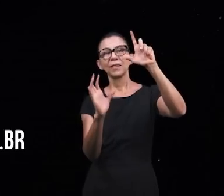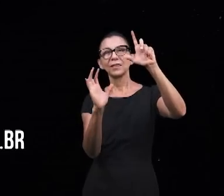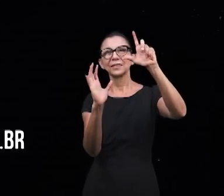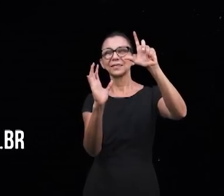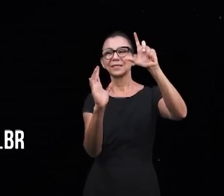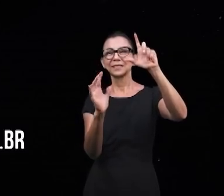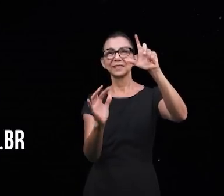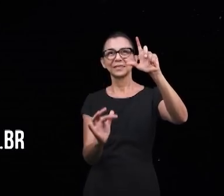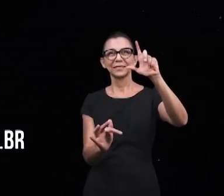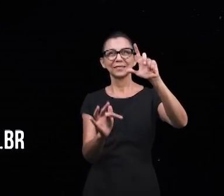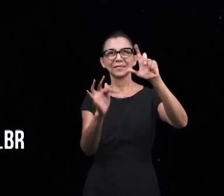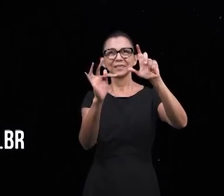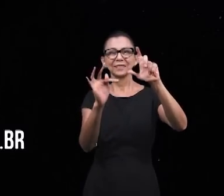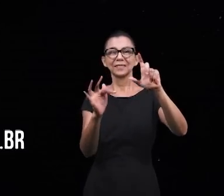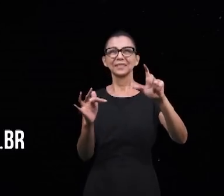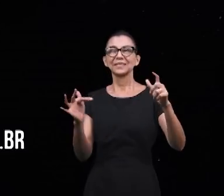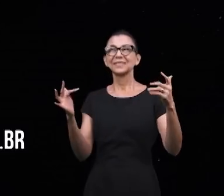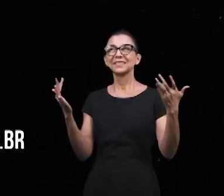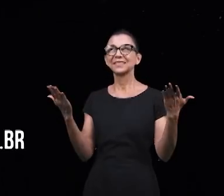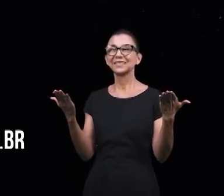em mim